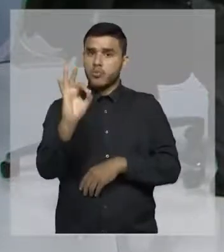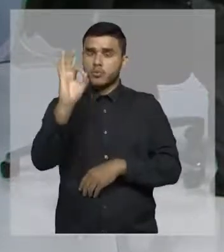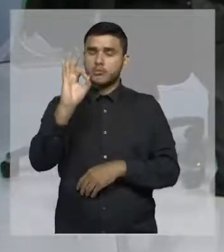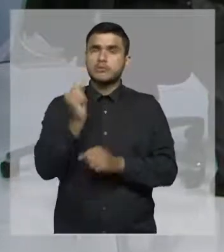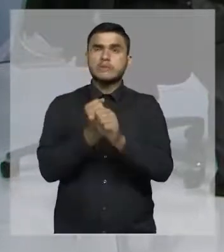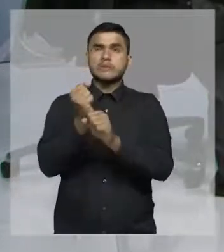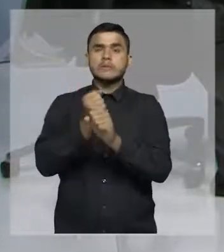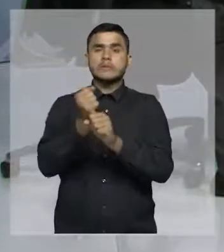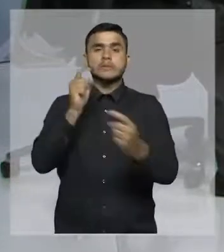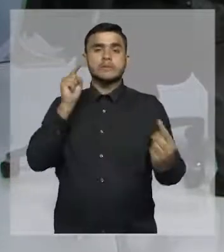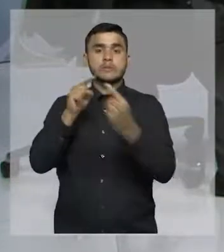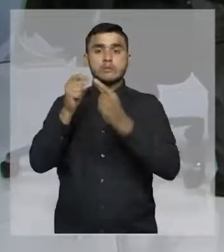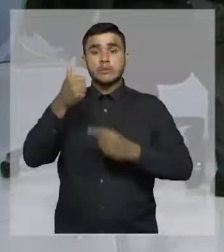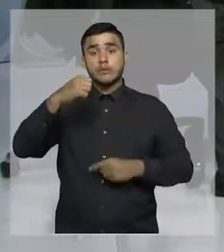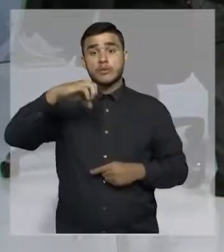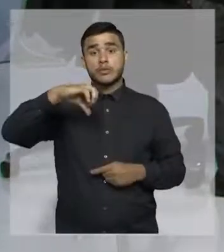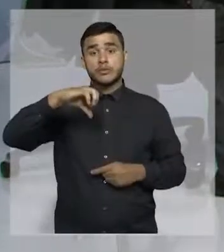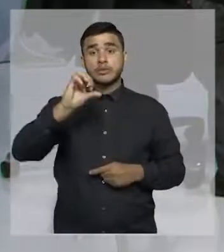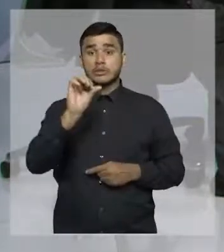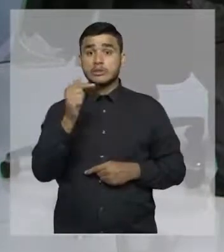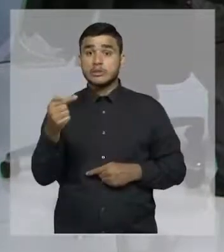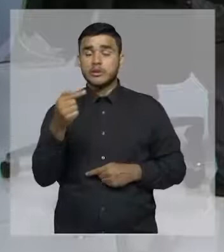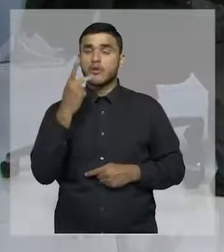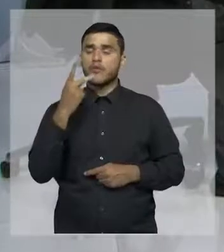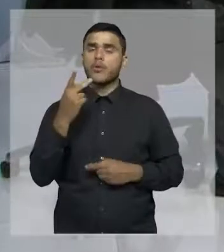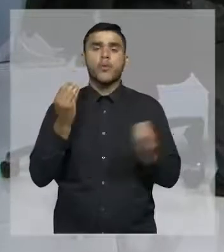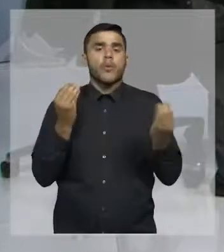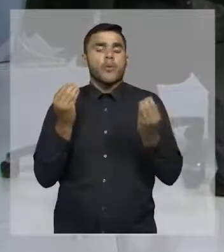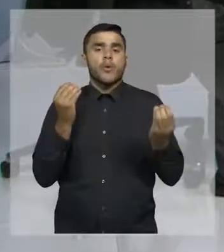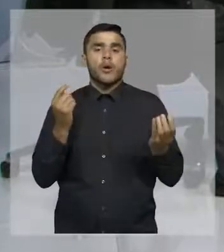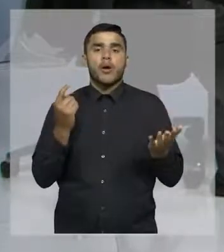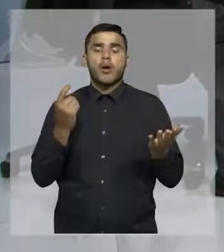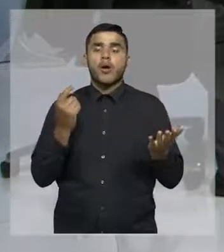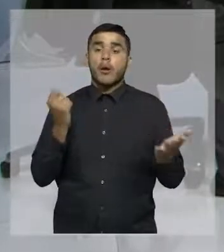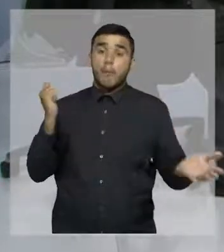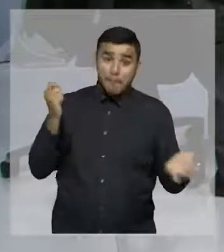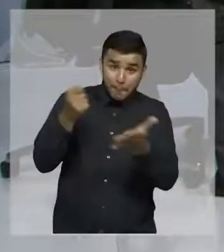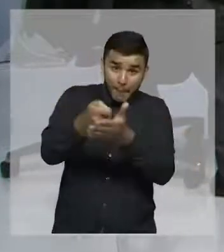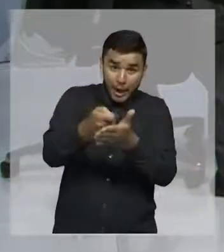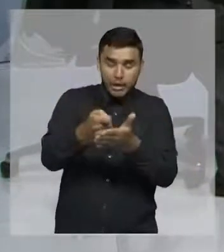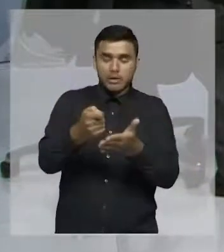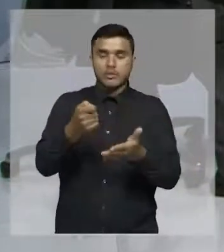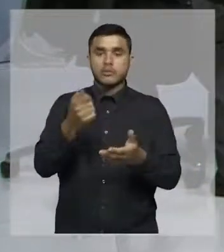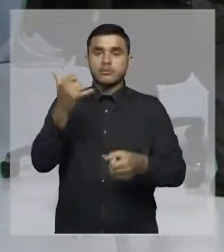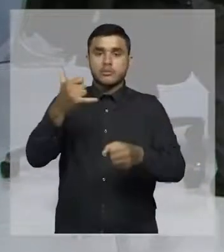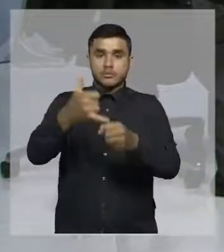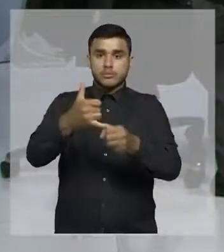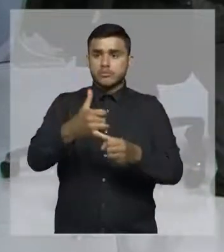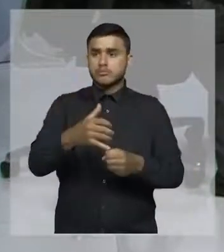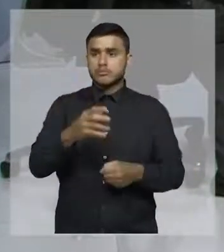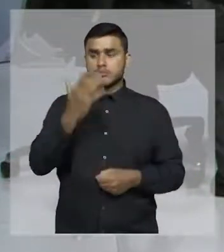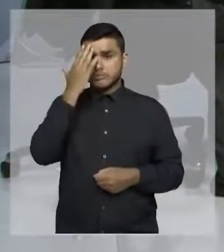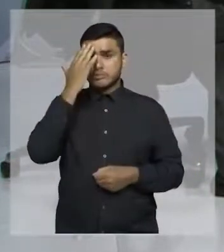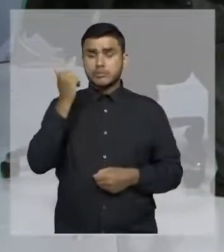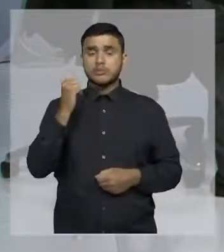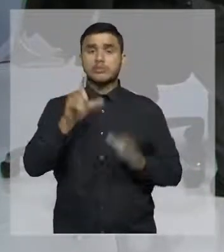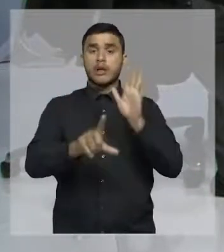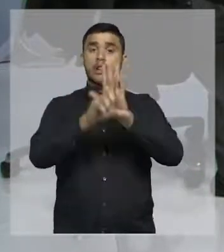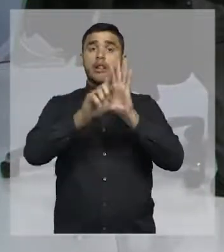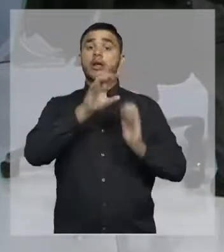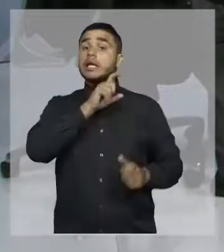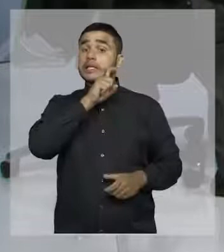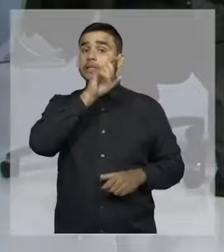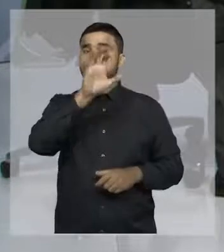67, havia um imposto único sobre combustíveis. Quem estudou direito tributário antes da nova